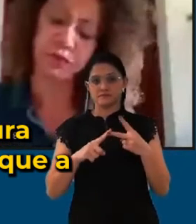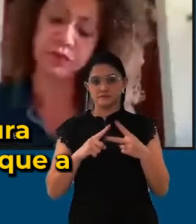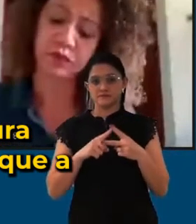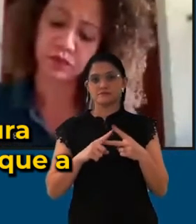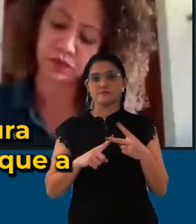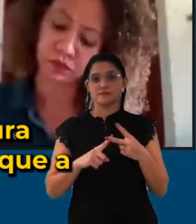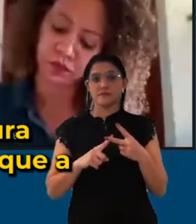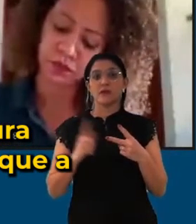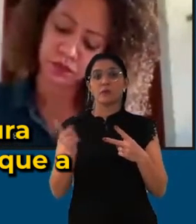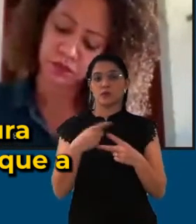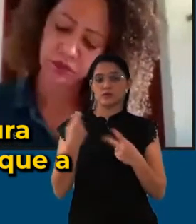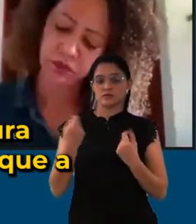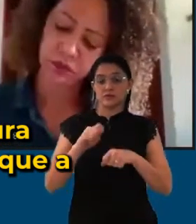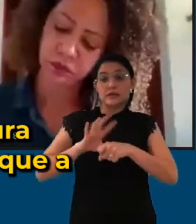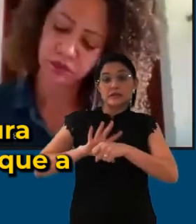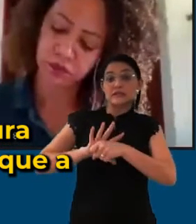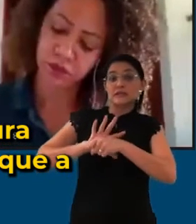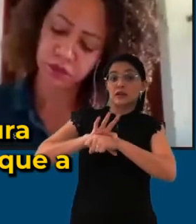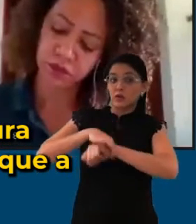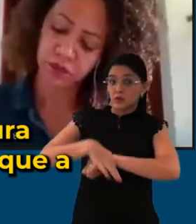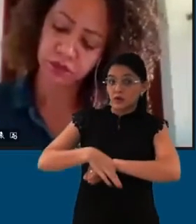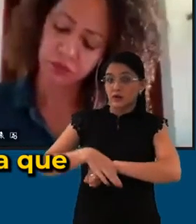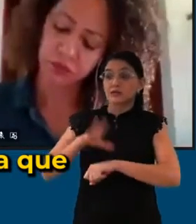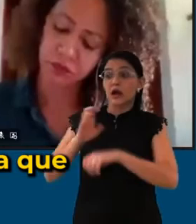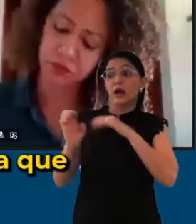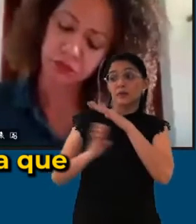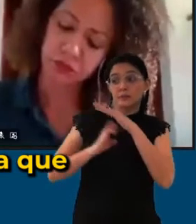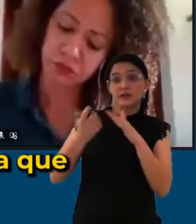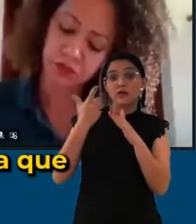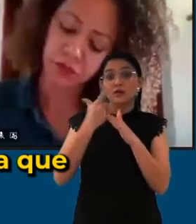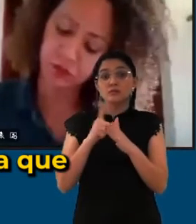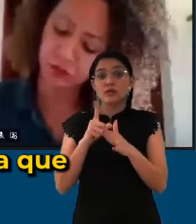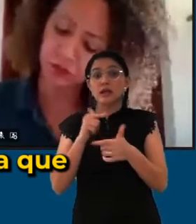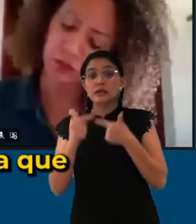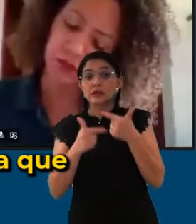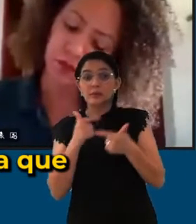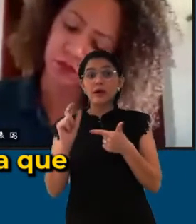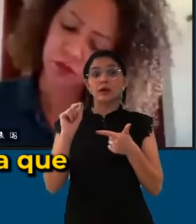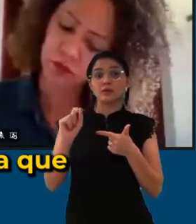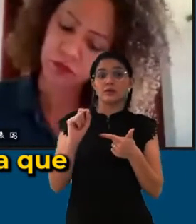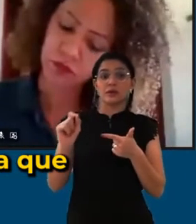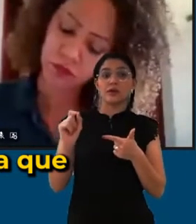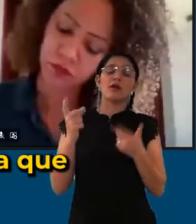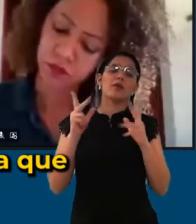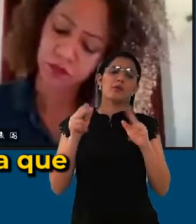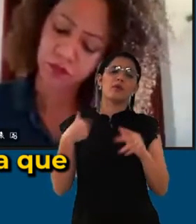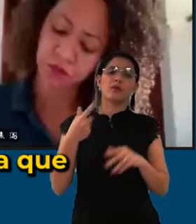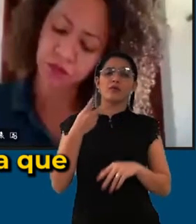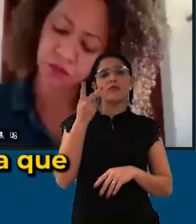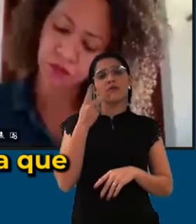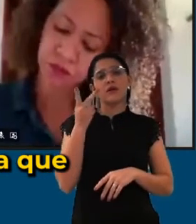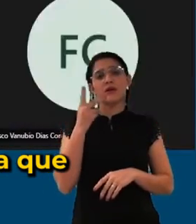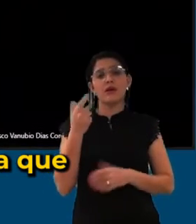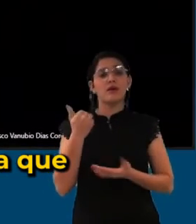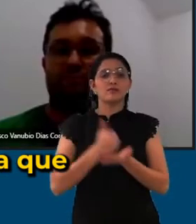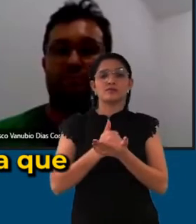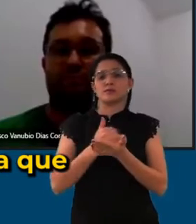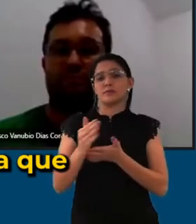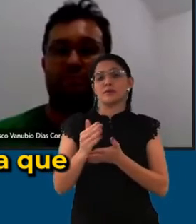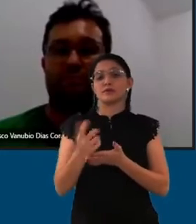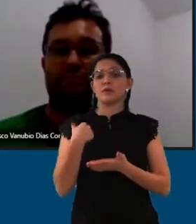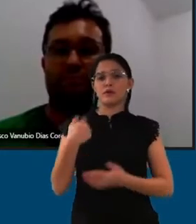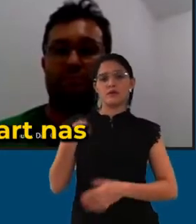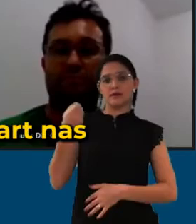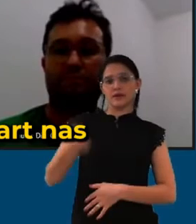mais segurança sobre o que a empresa pode fazer, que é o que eu falei desde o começo. Eu não tenho como exigir da empresa agora que realize